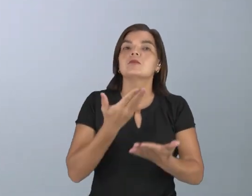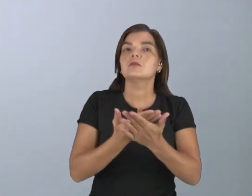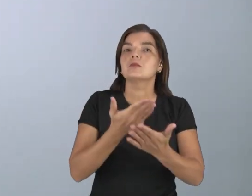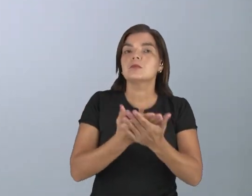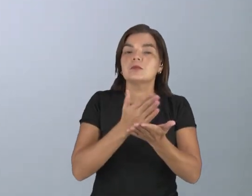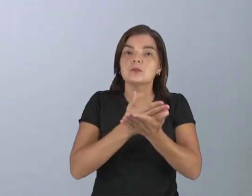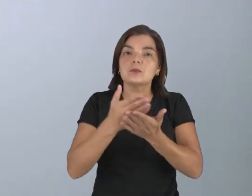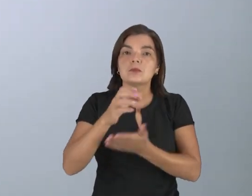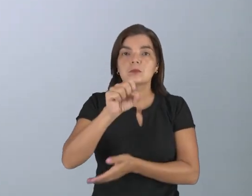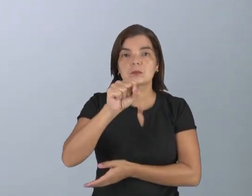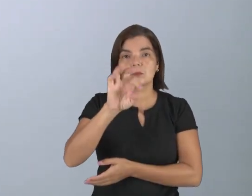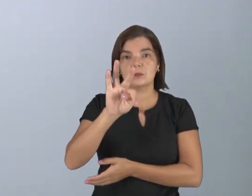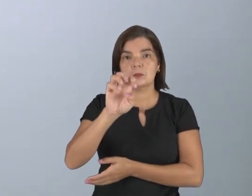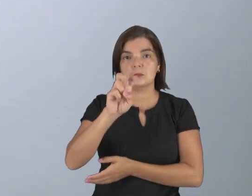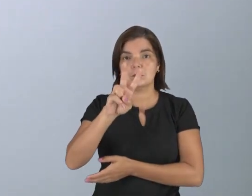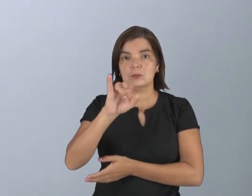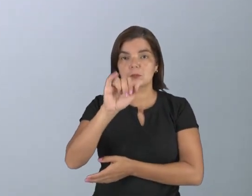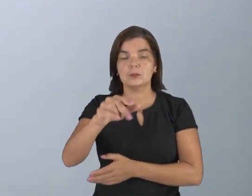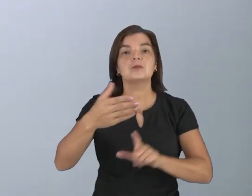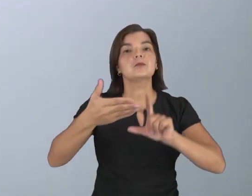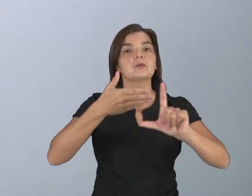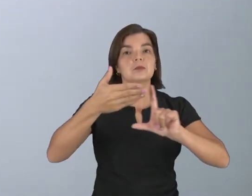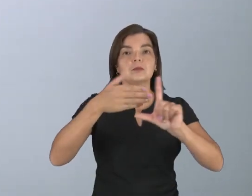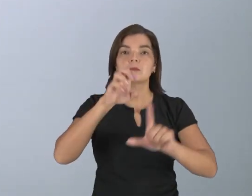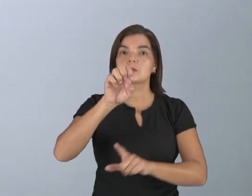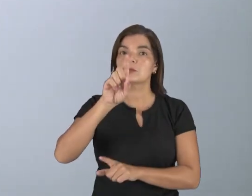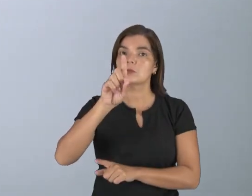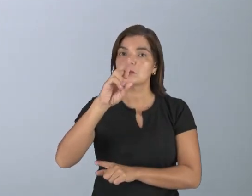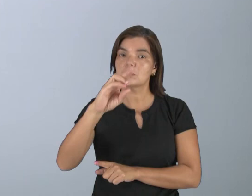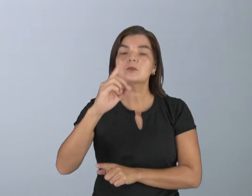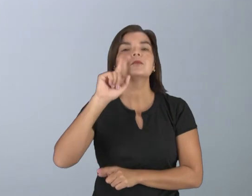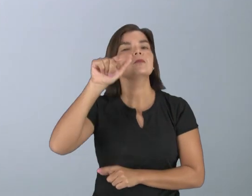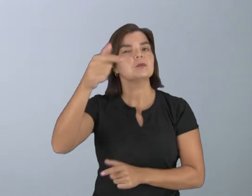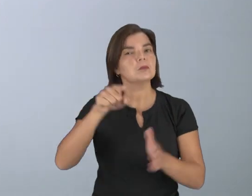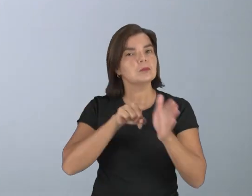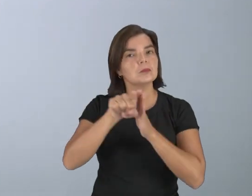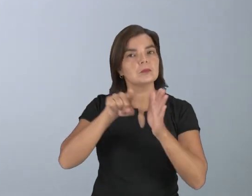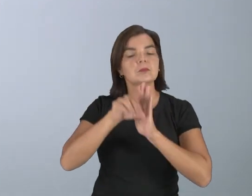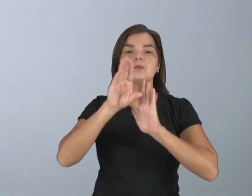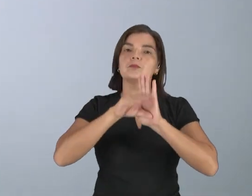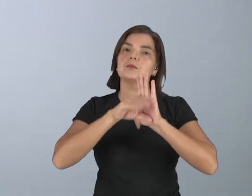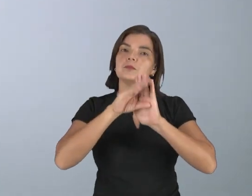sobre o princípio de Steve. Eu vou pedir que você acesse a plataforma Edu, que tem outras questões e outros